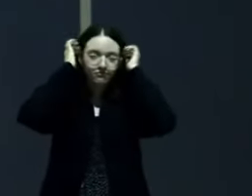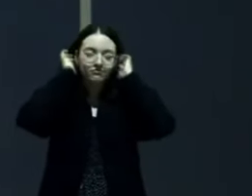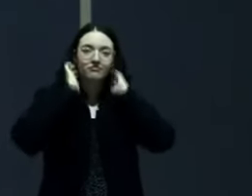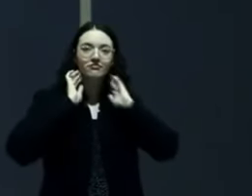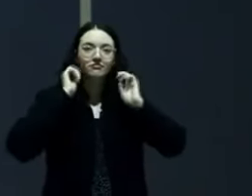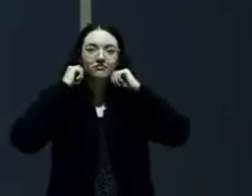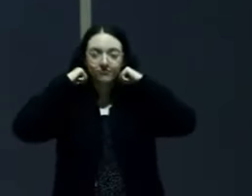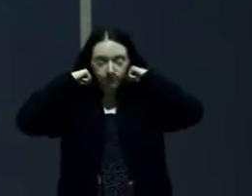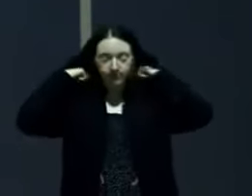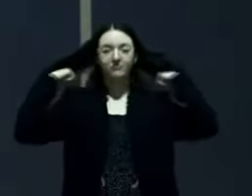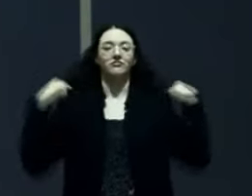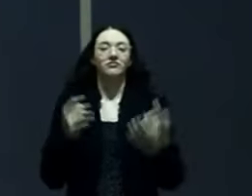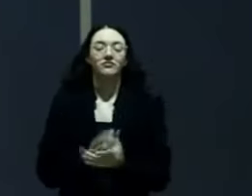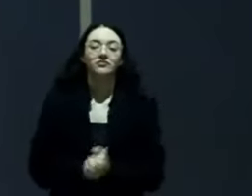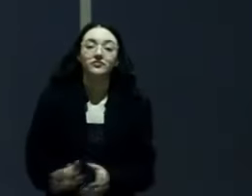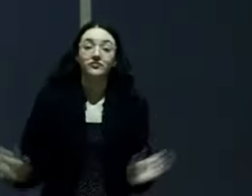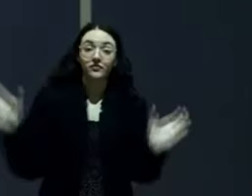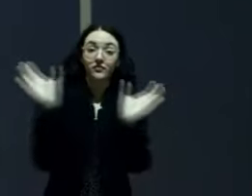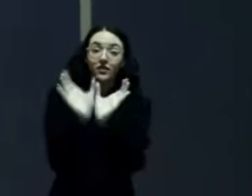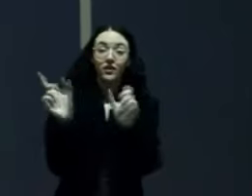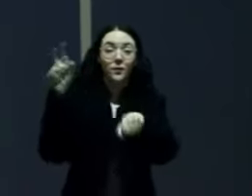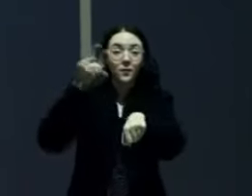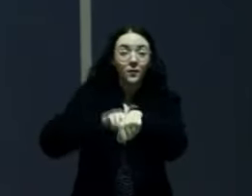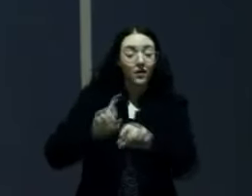A ceia é um momento especial.